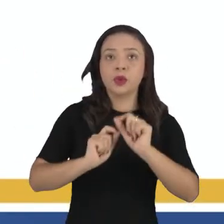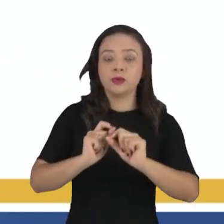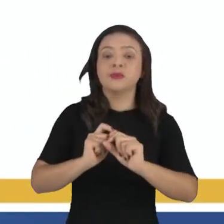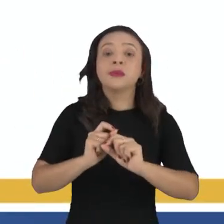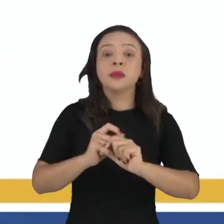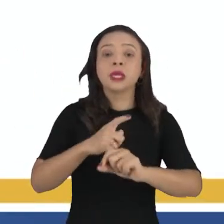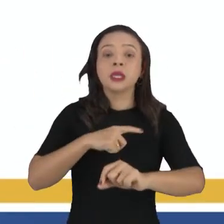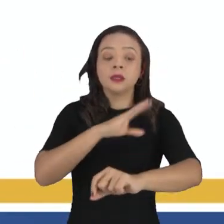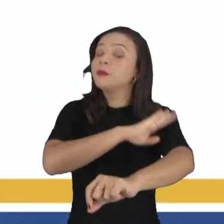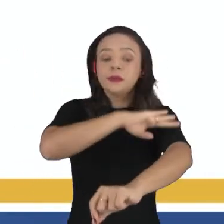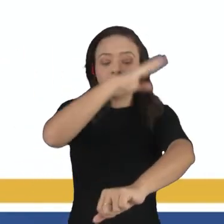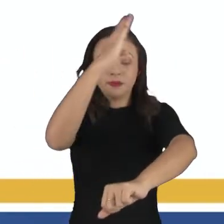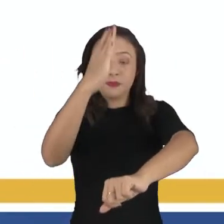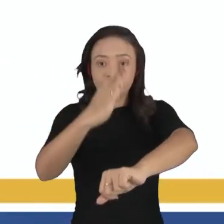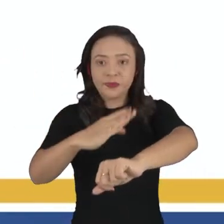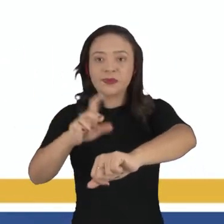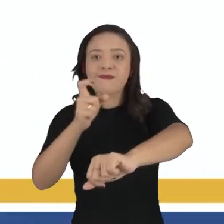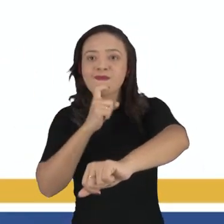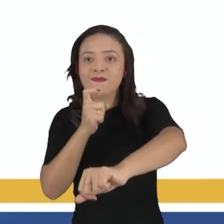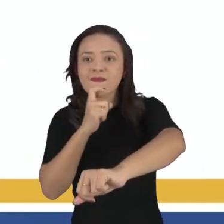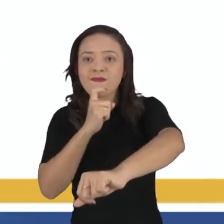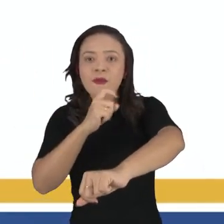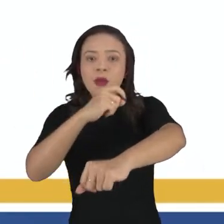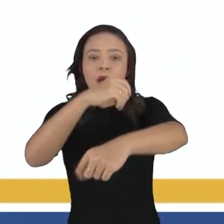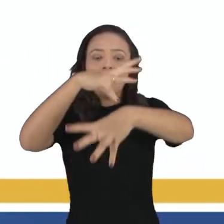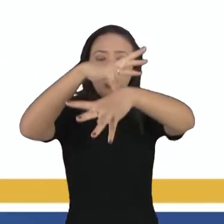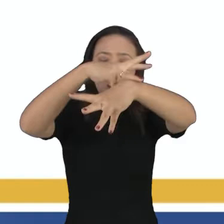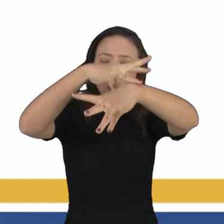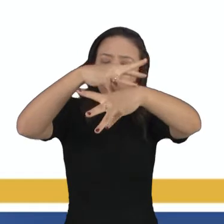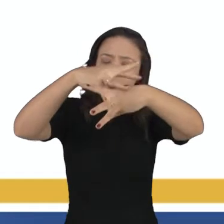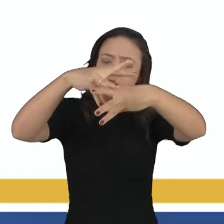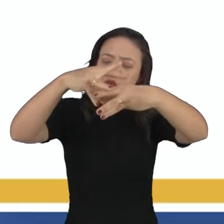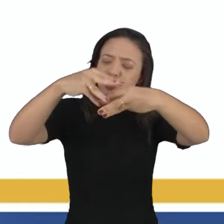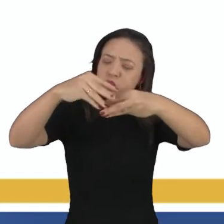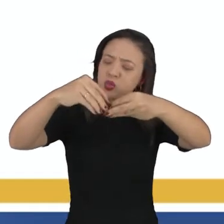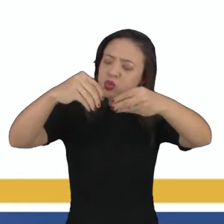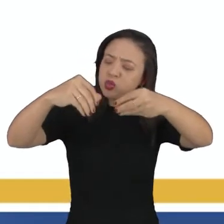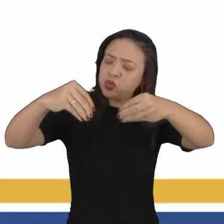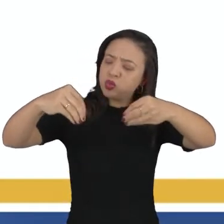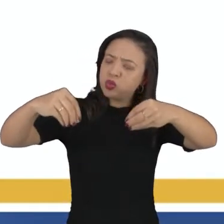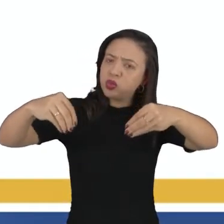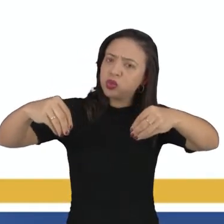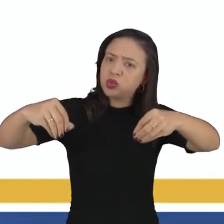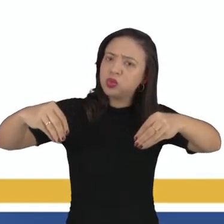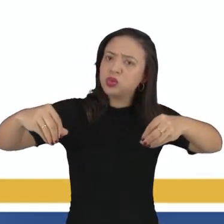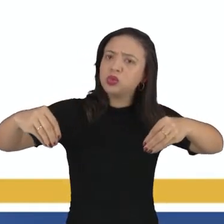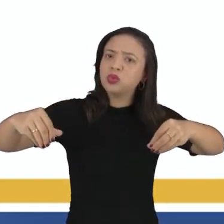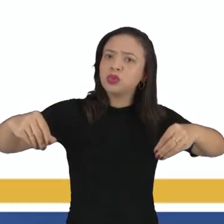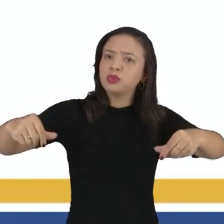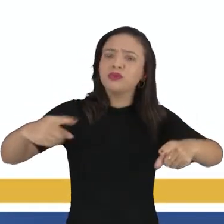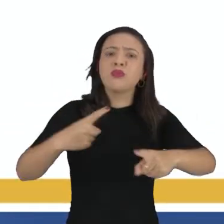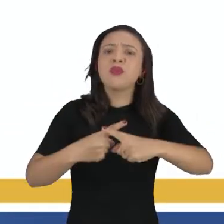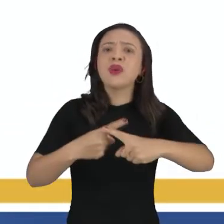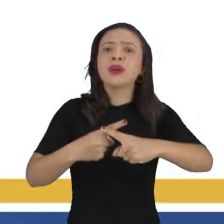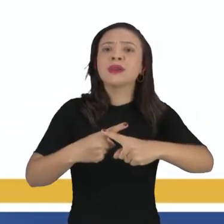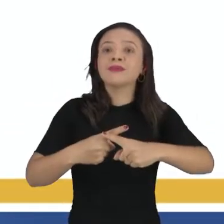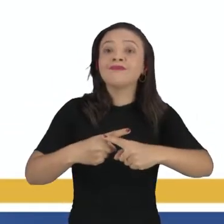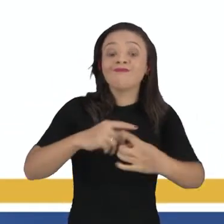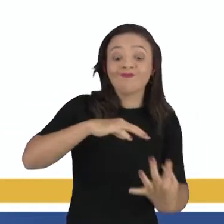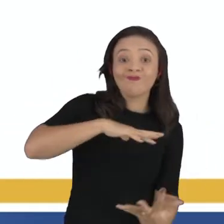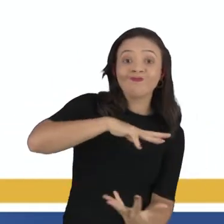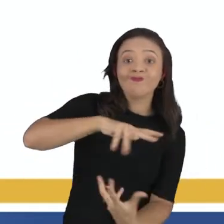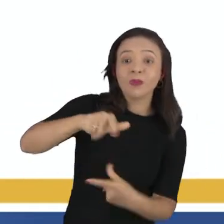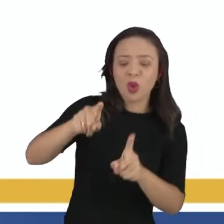derretimento das calotas polares, ou seja, imensos blocos de gelo que estão nos polos, né? Com o aumento da temperatura do